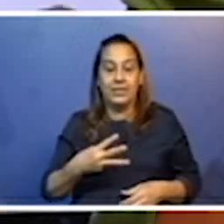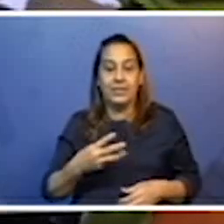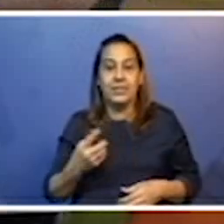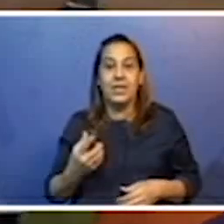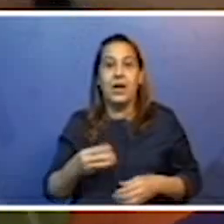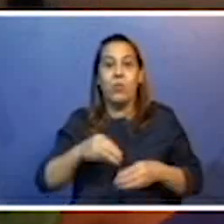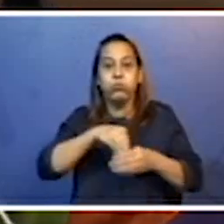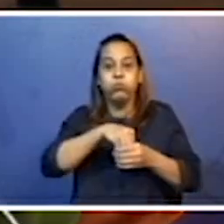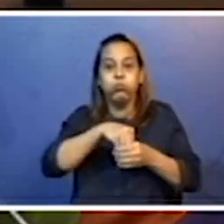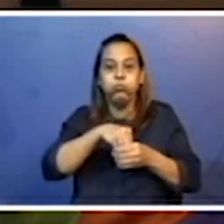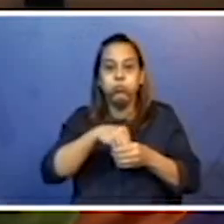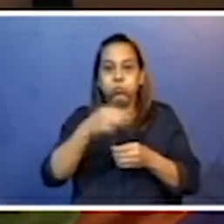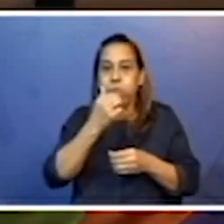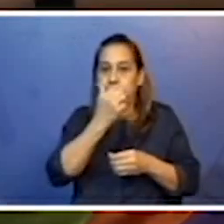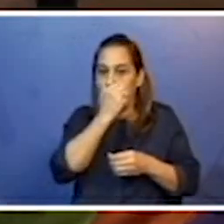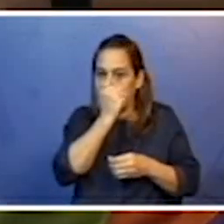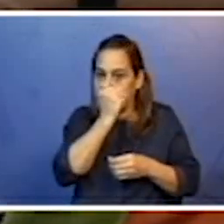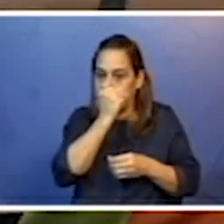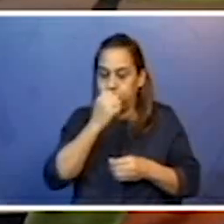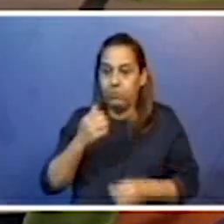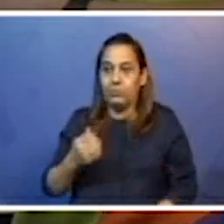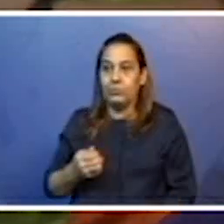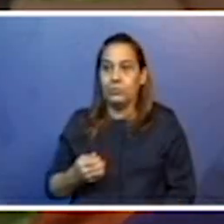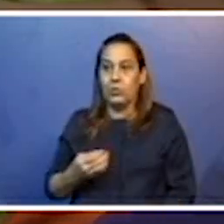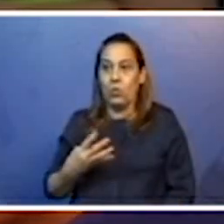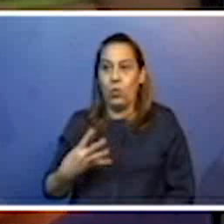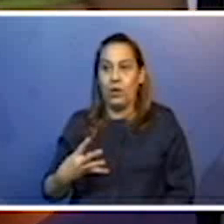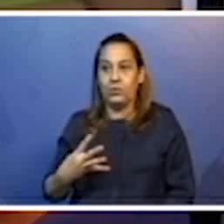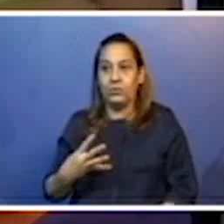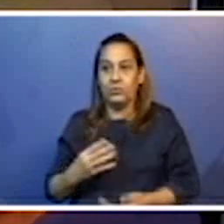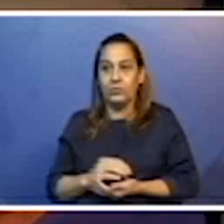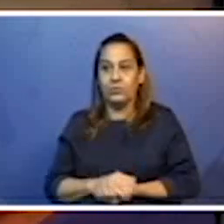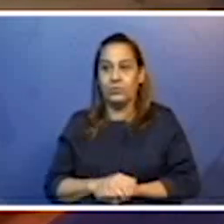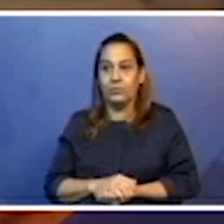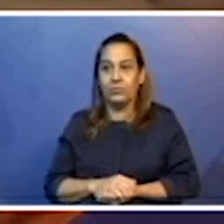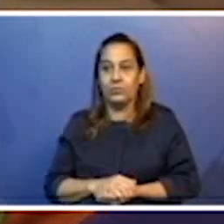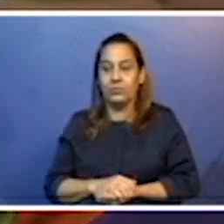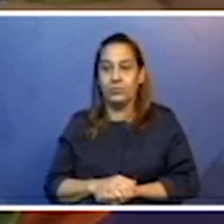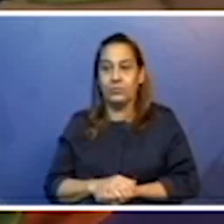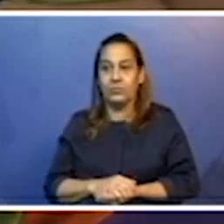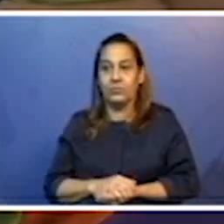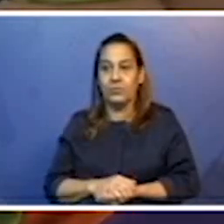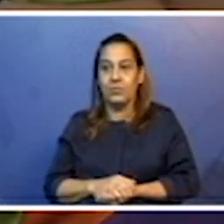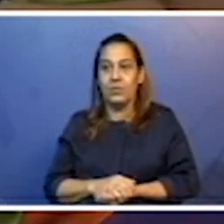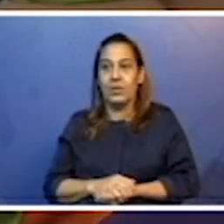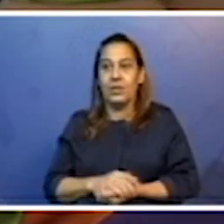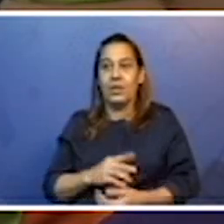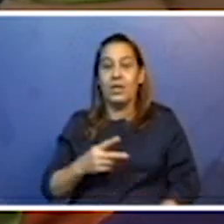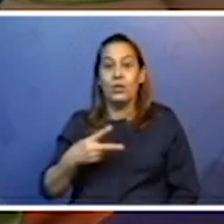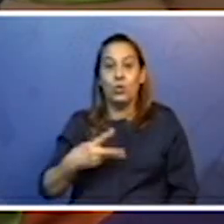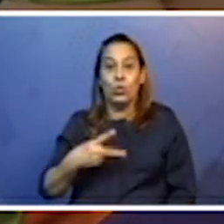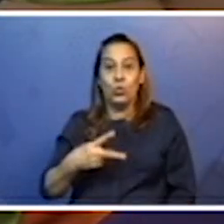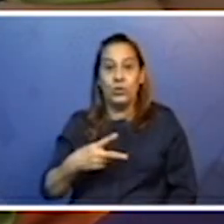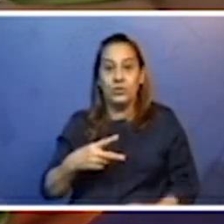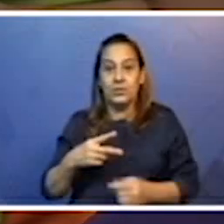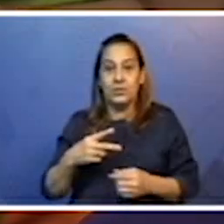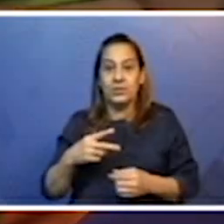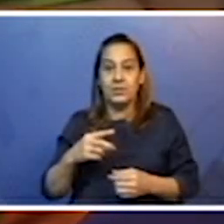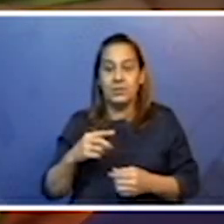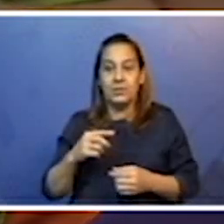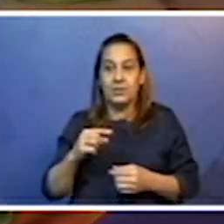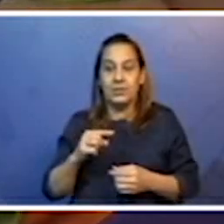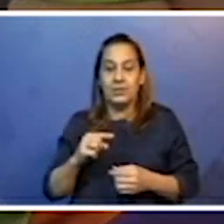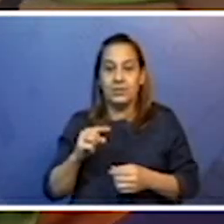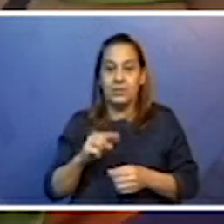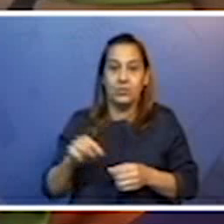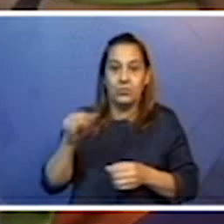encher o pote 4? O pote 3, vocês estão percebendo? Ele tem 200. Ele tem dois quadrinhos, tá vendo? Ó,